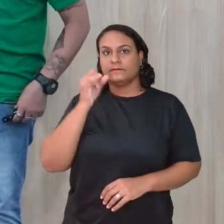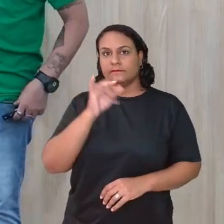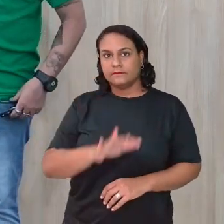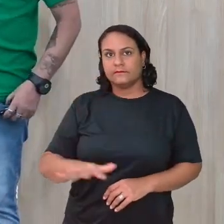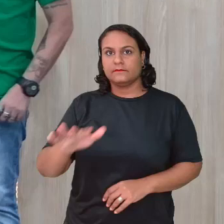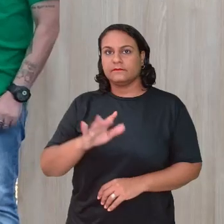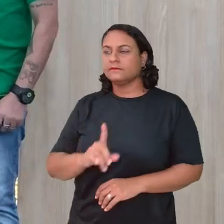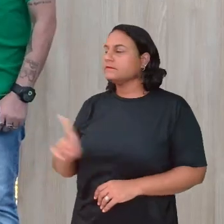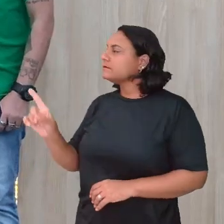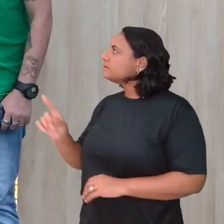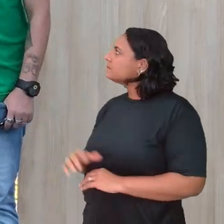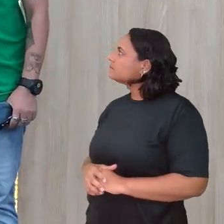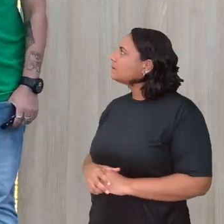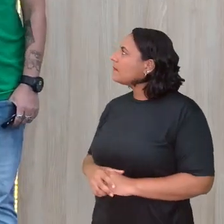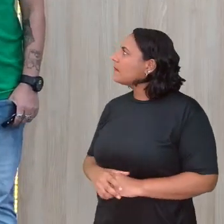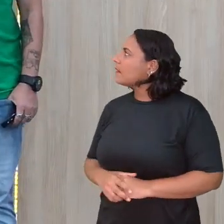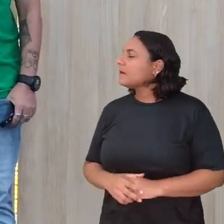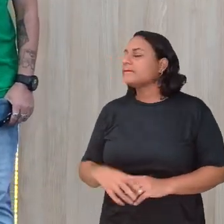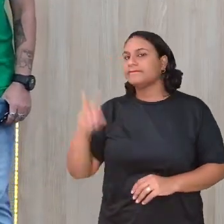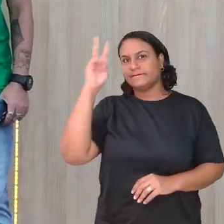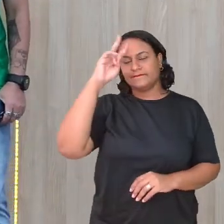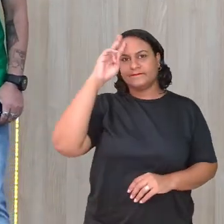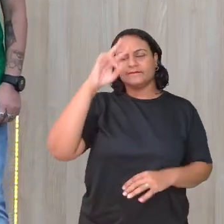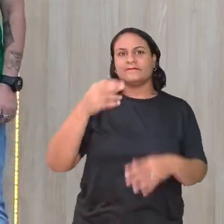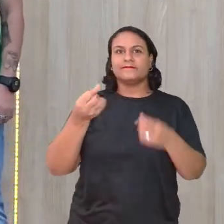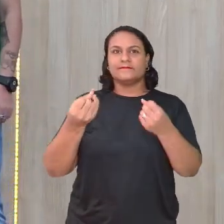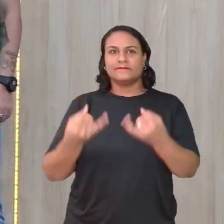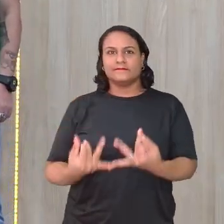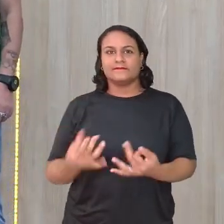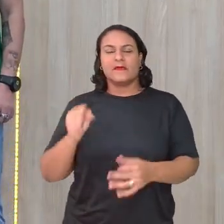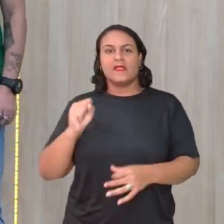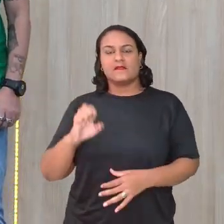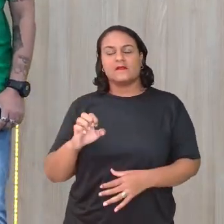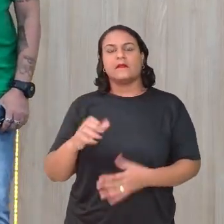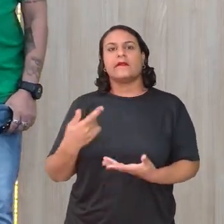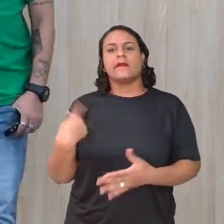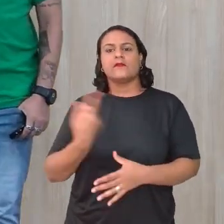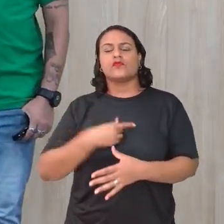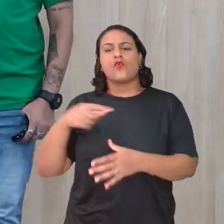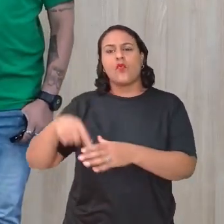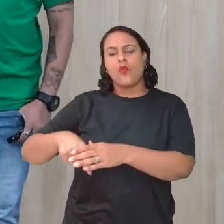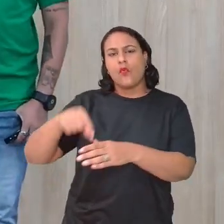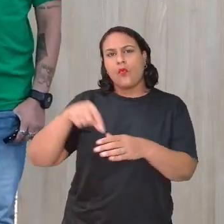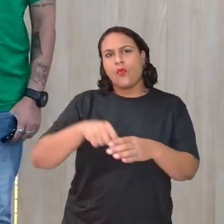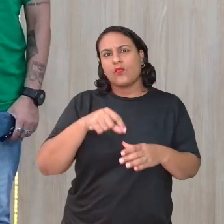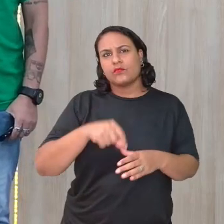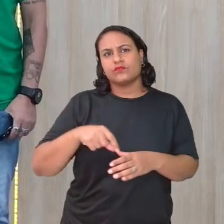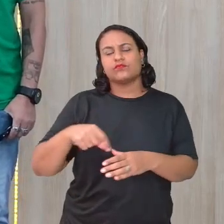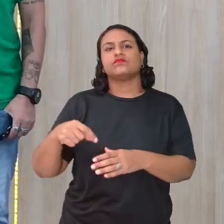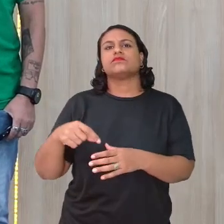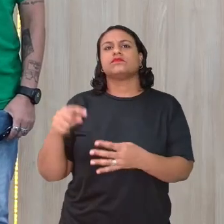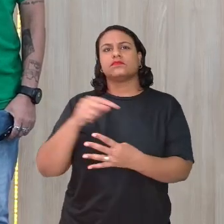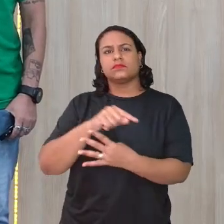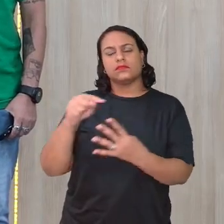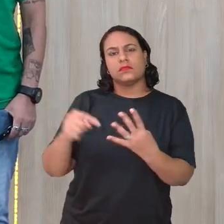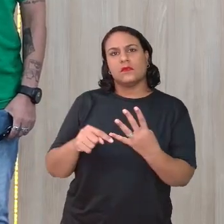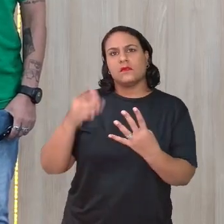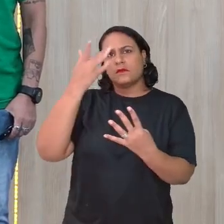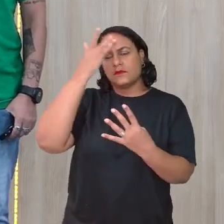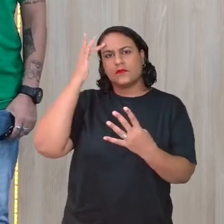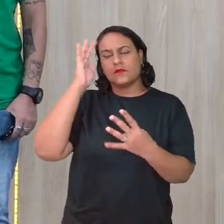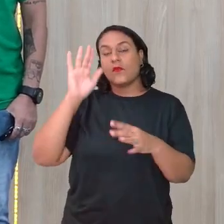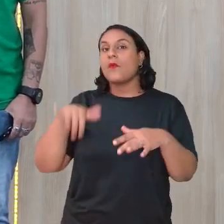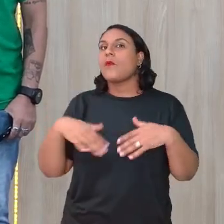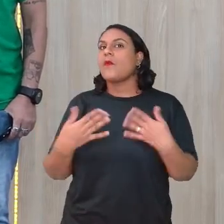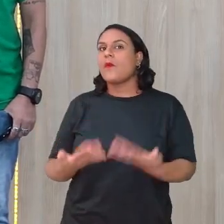caso aqui. Lembra que a gente falou que se a gente sorteasse dentre essas quatro pessoas aí, qual